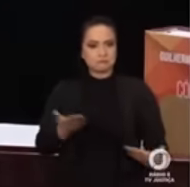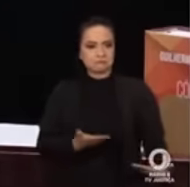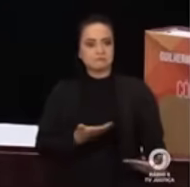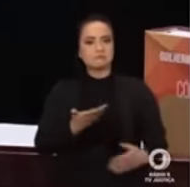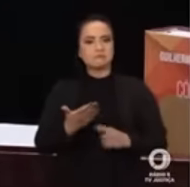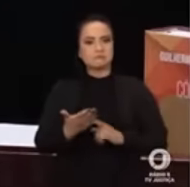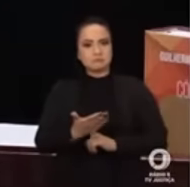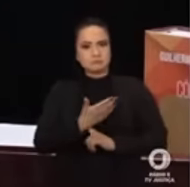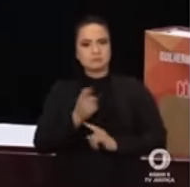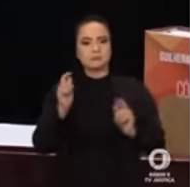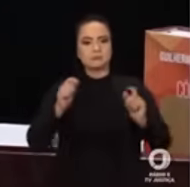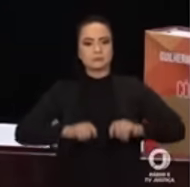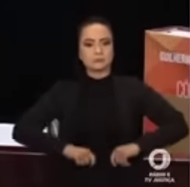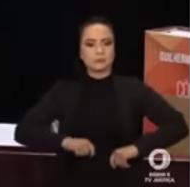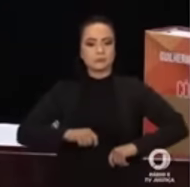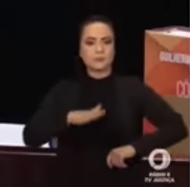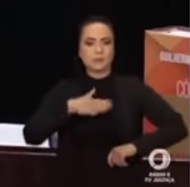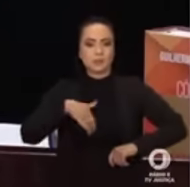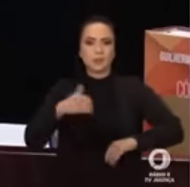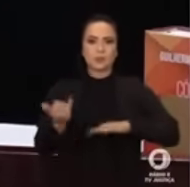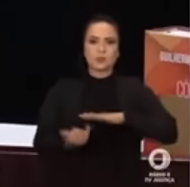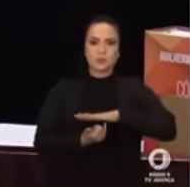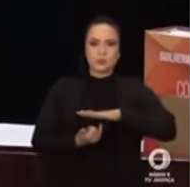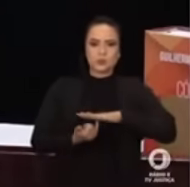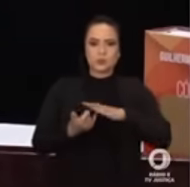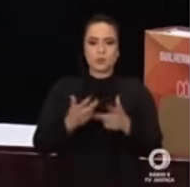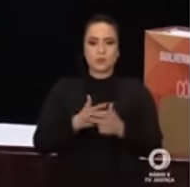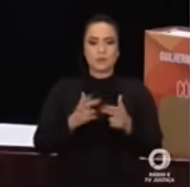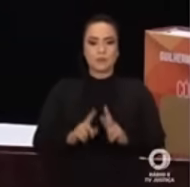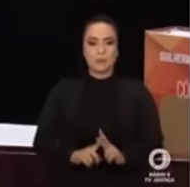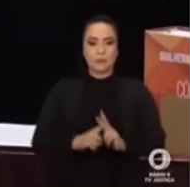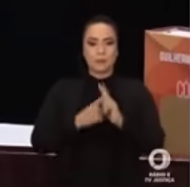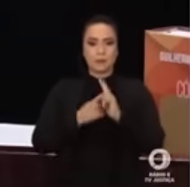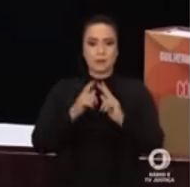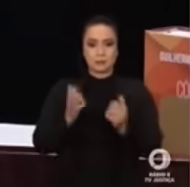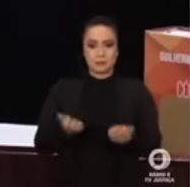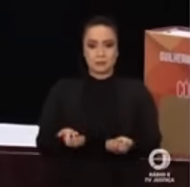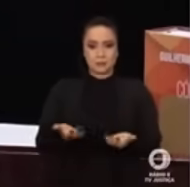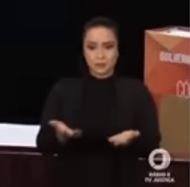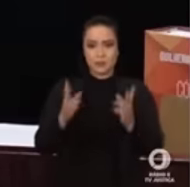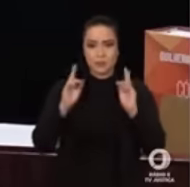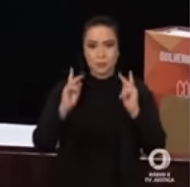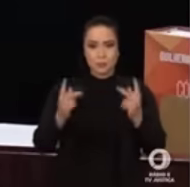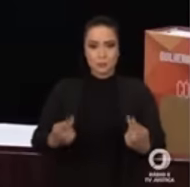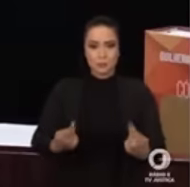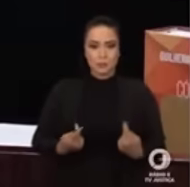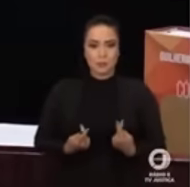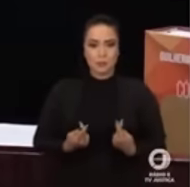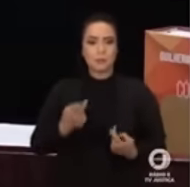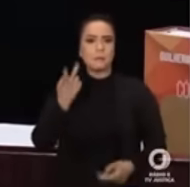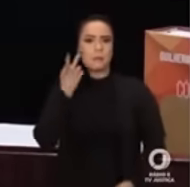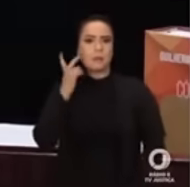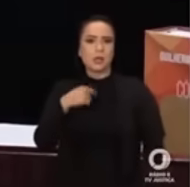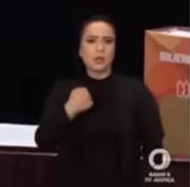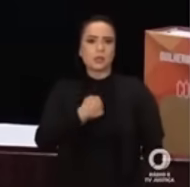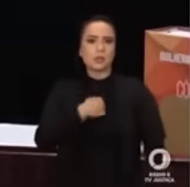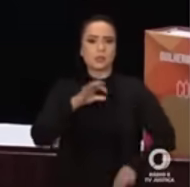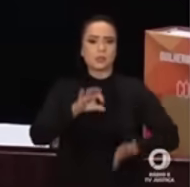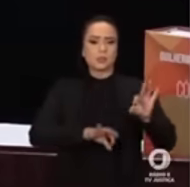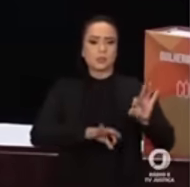na sua condição de instrumento, de uma ferramenta que serve ao ser humano, para que nós tenhamos uma